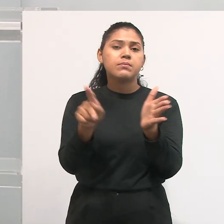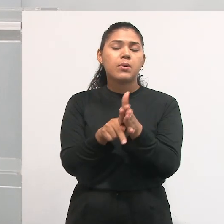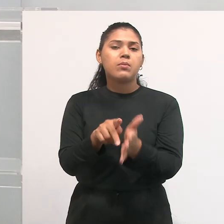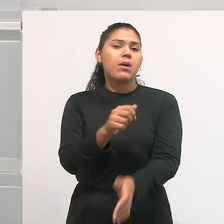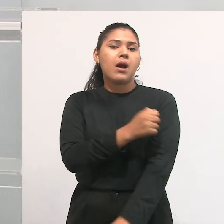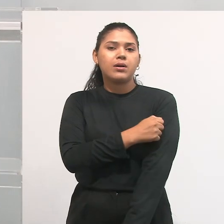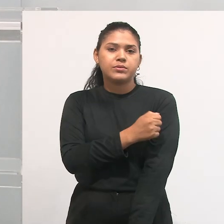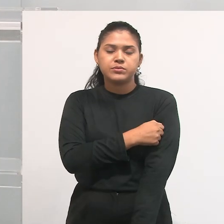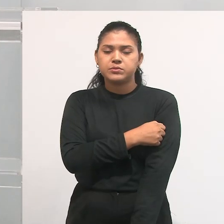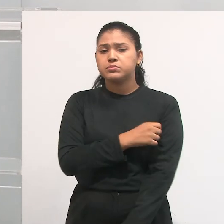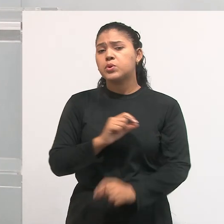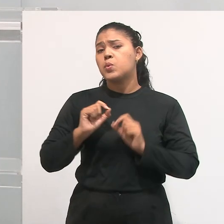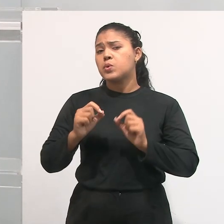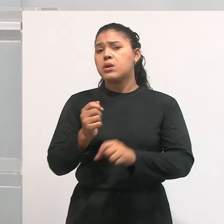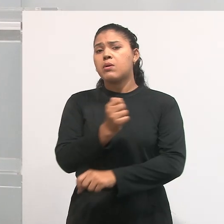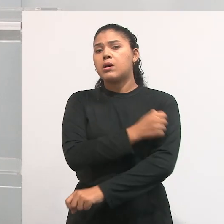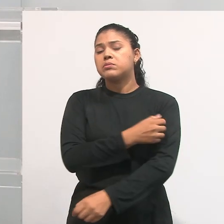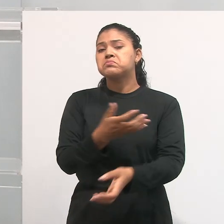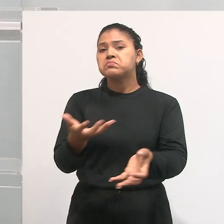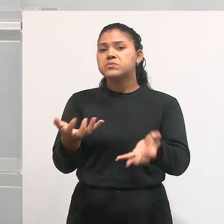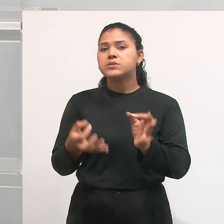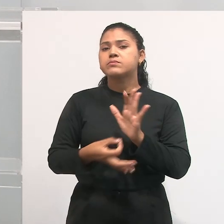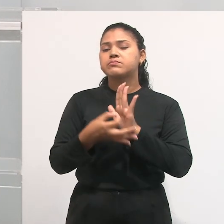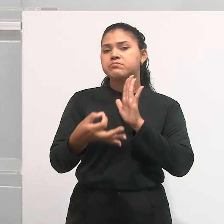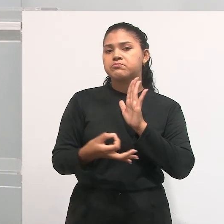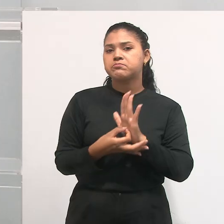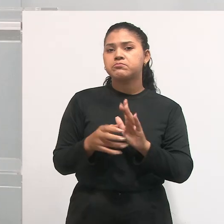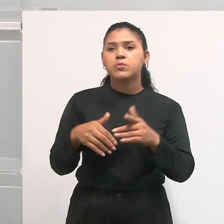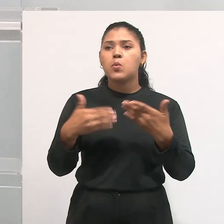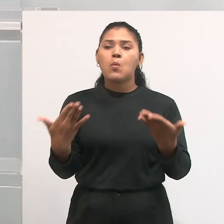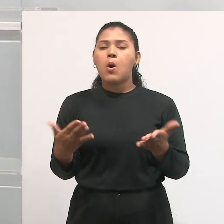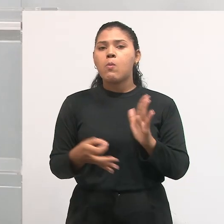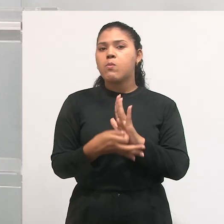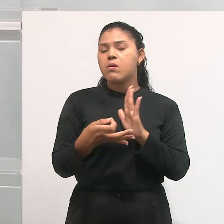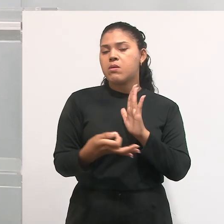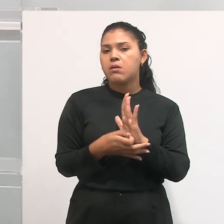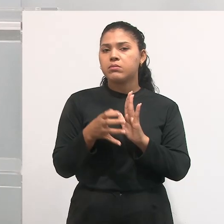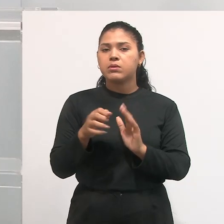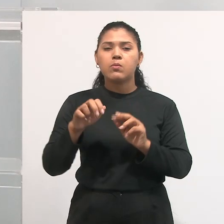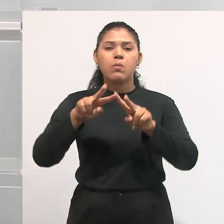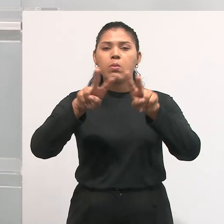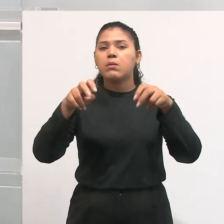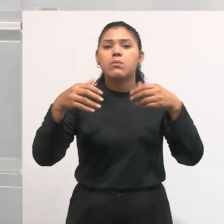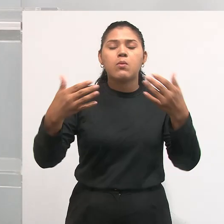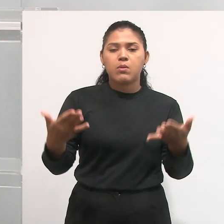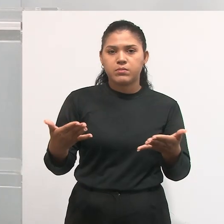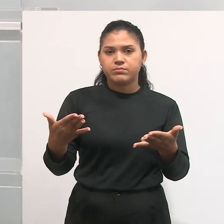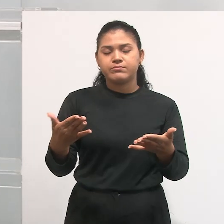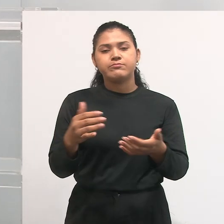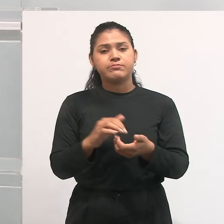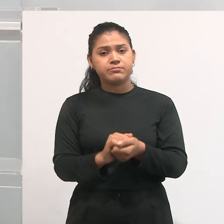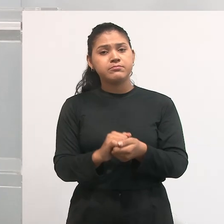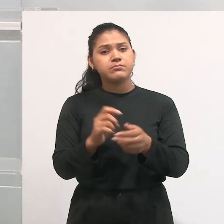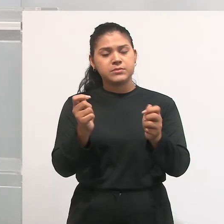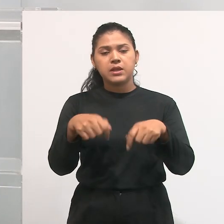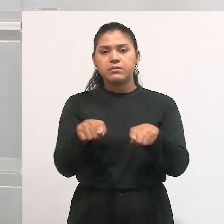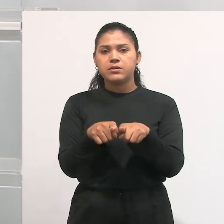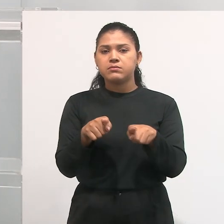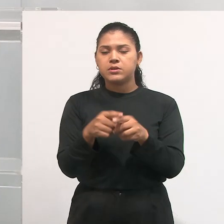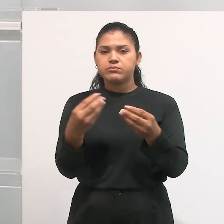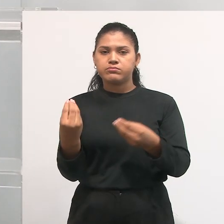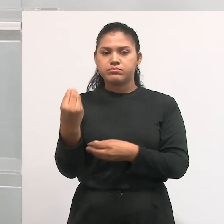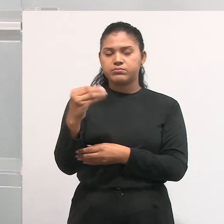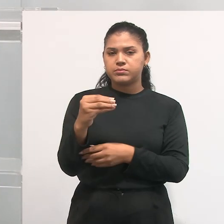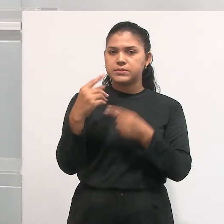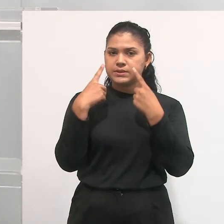a discutir é sobre aquele tema que o meu currículo vai se organizar. Então, por interesse também eu teria